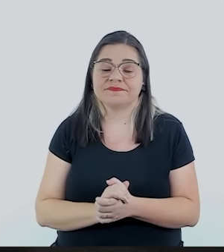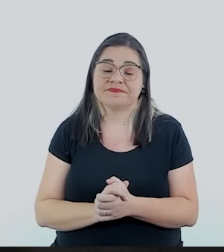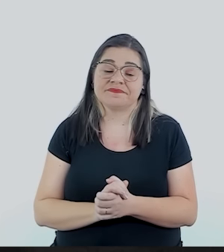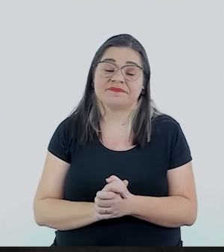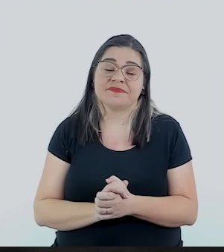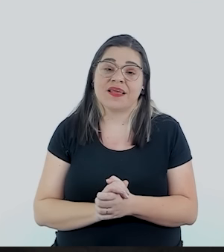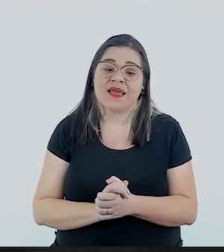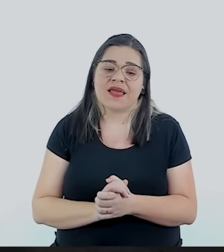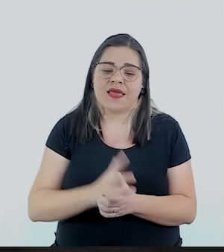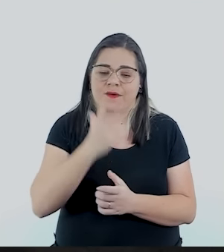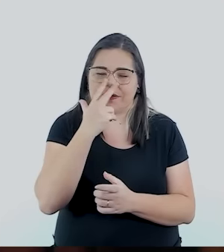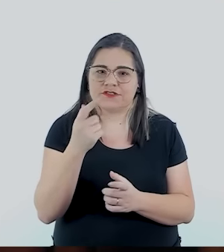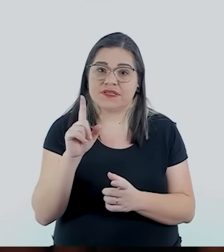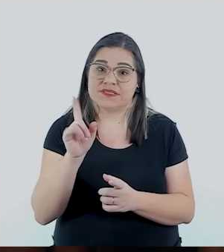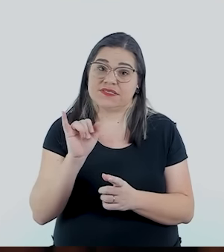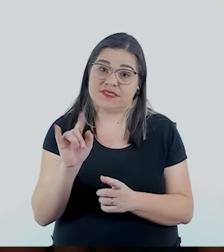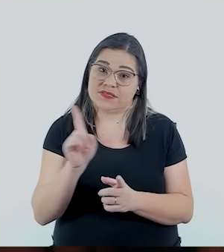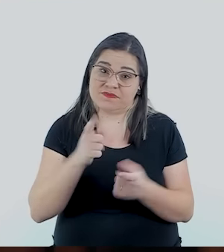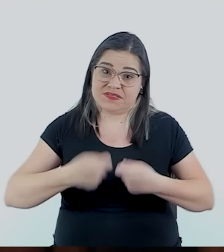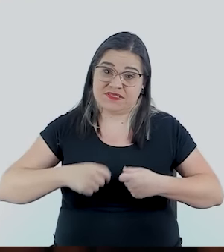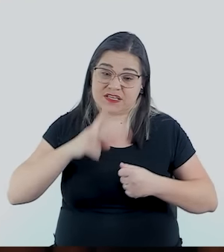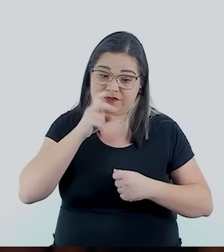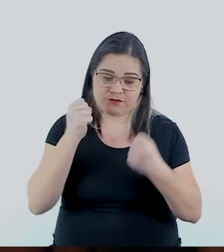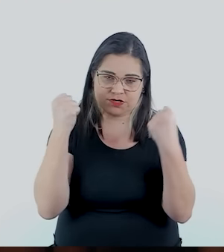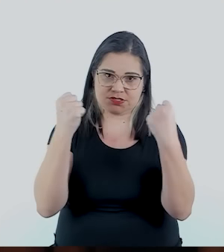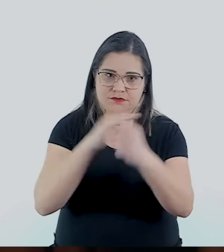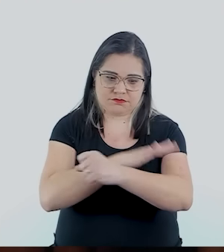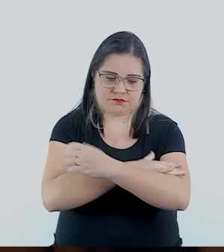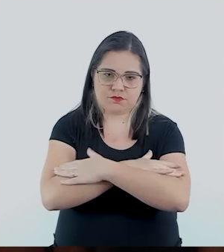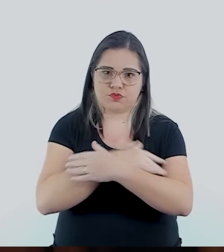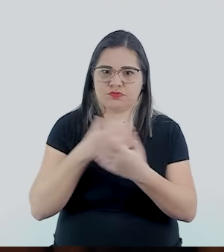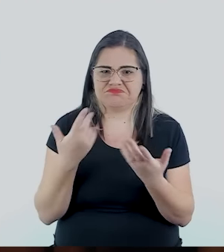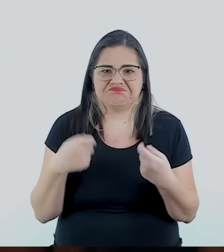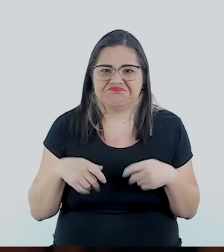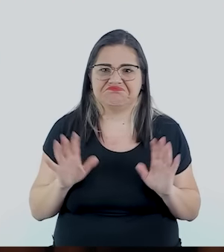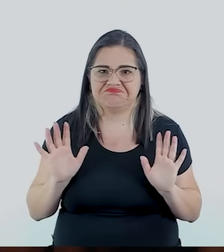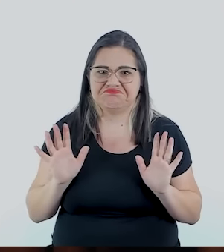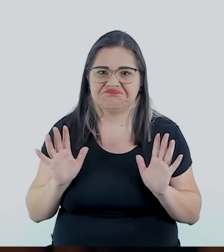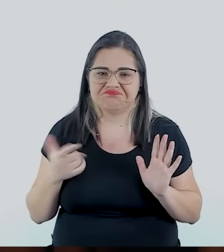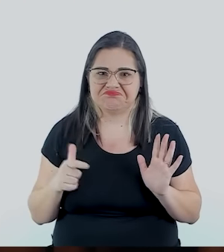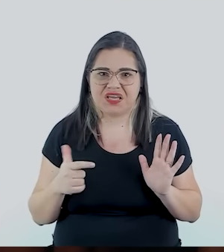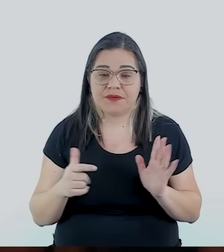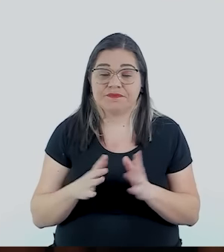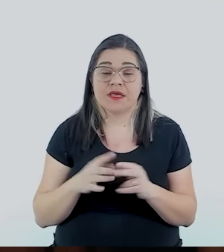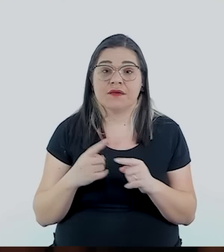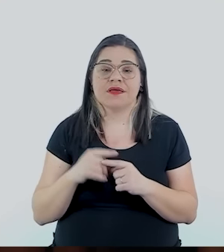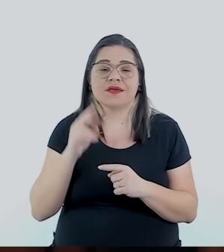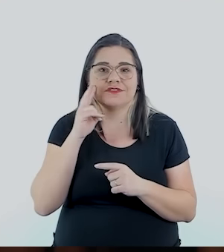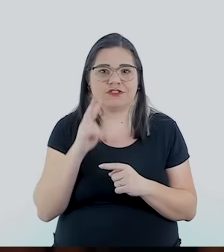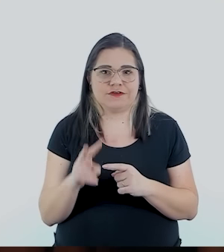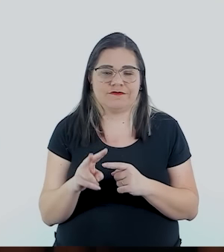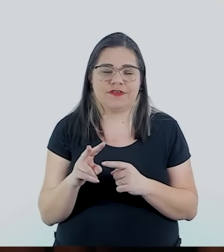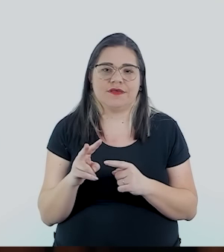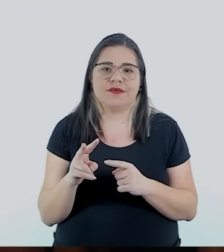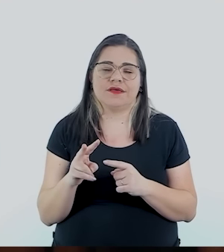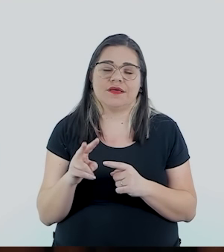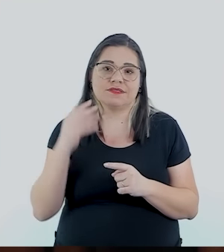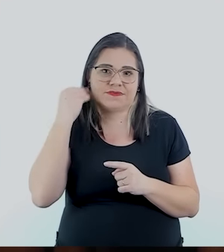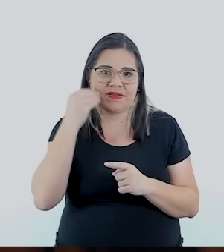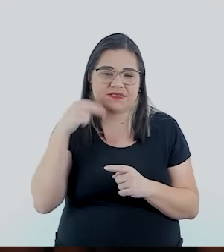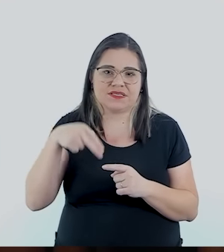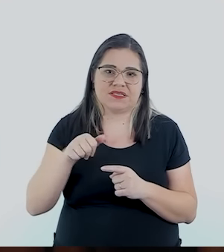que a não ser que precise de força Física mesmo né não não não tem a gente vê aqui na na experiência da matu